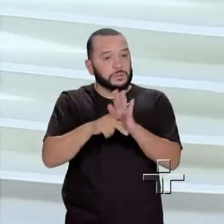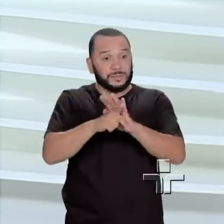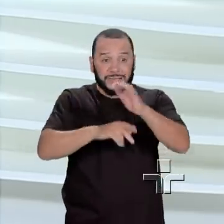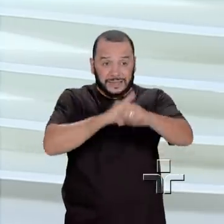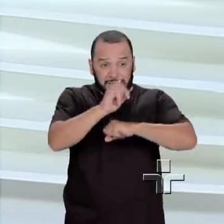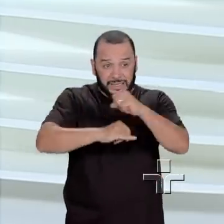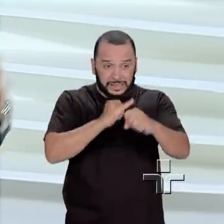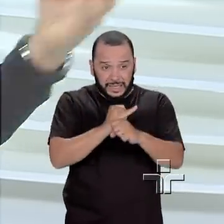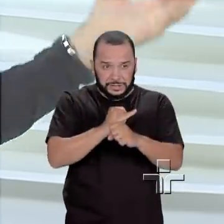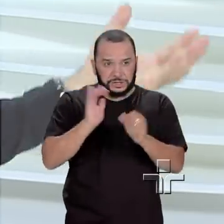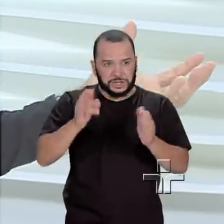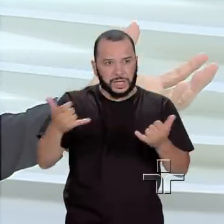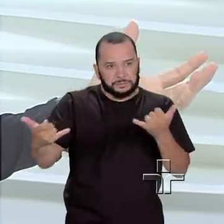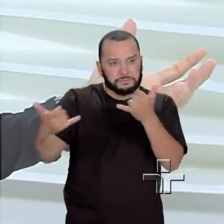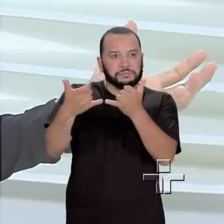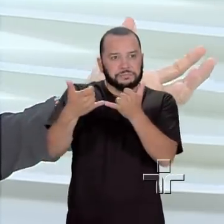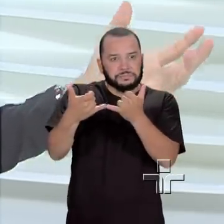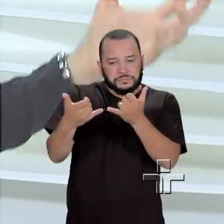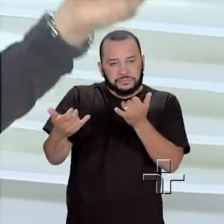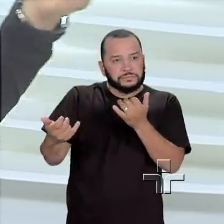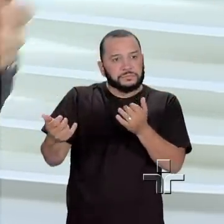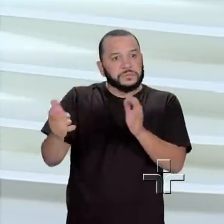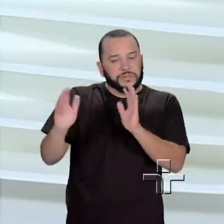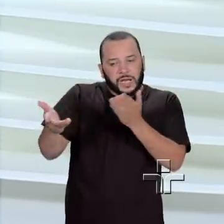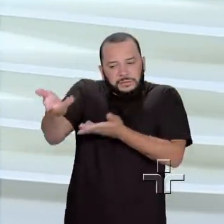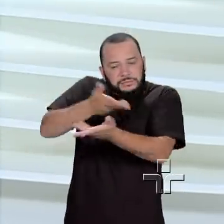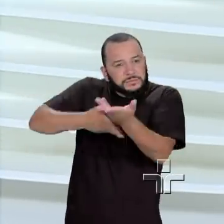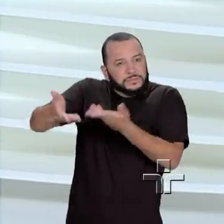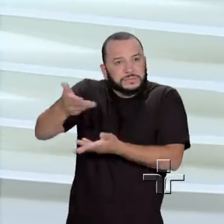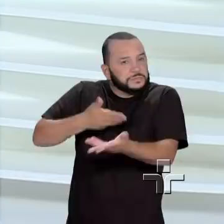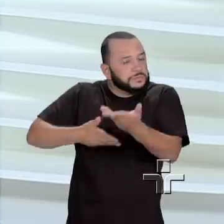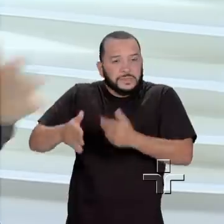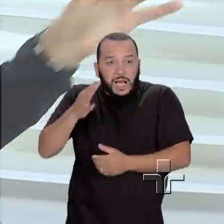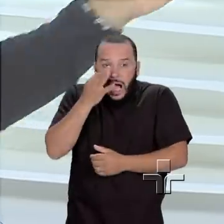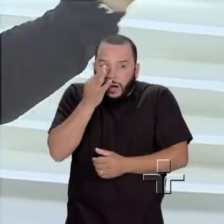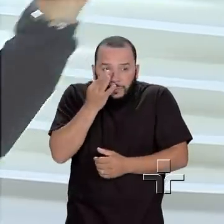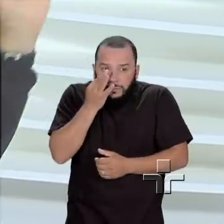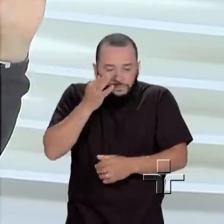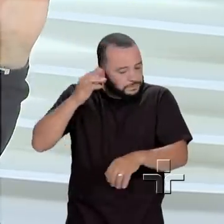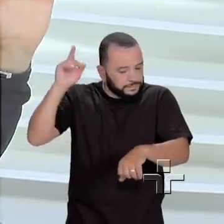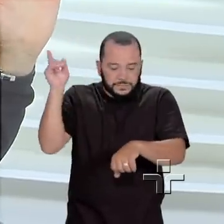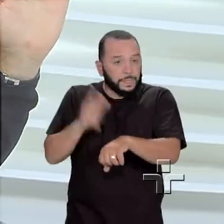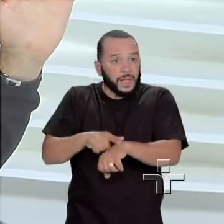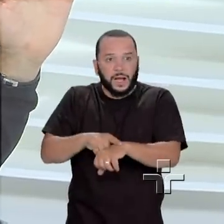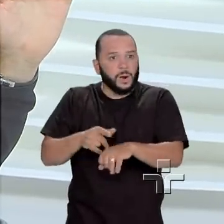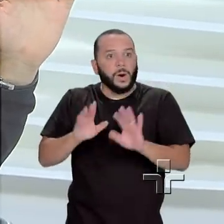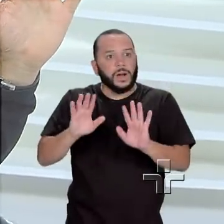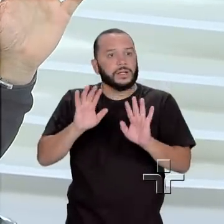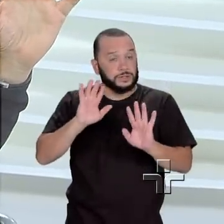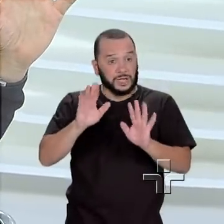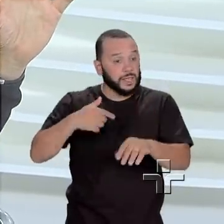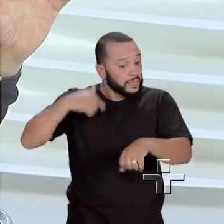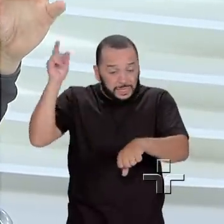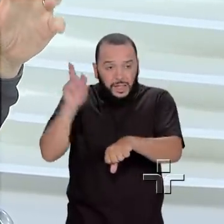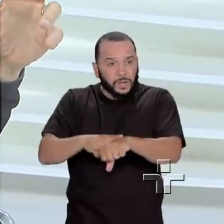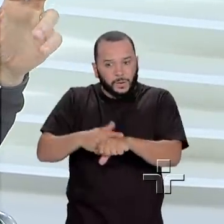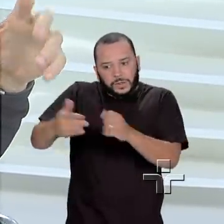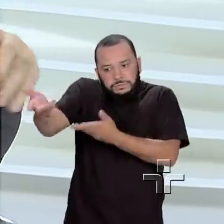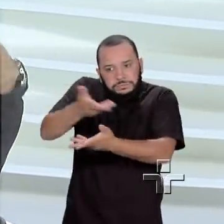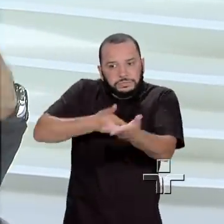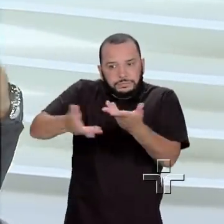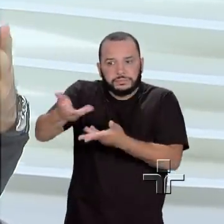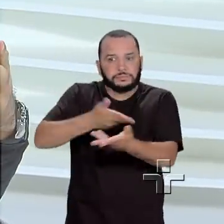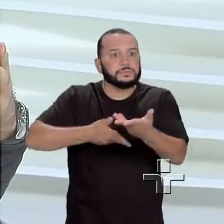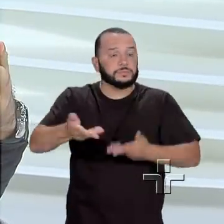real, com seus pares, com seus interesses, o tempo todo. Isso criou todos esses problemas que a gente estava discutindo aqui até agora.